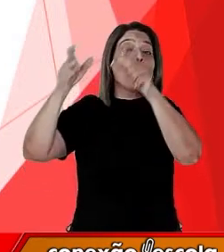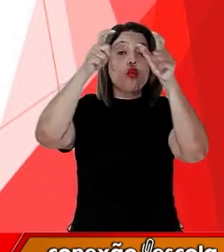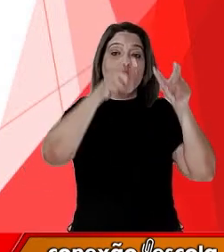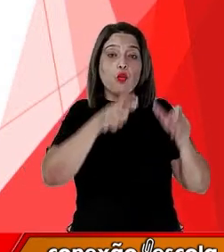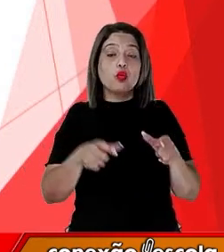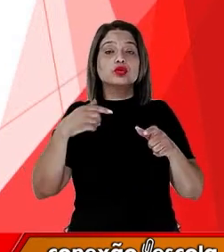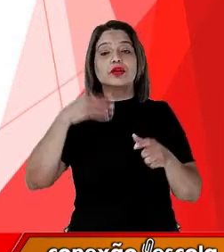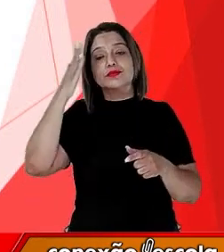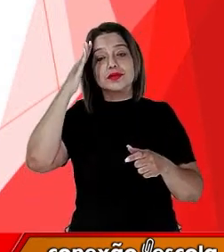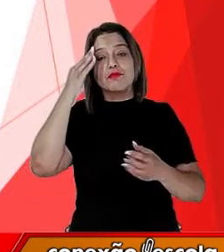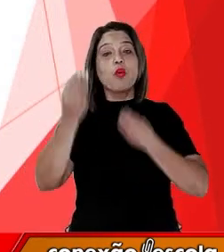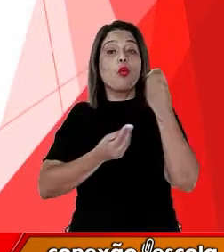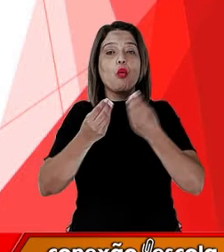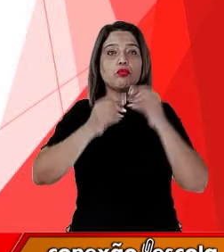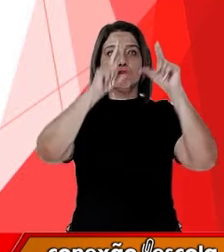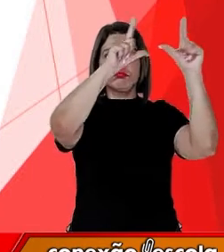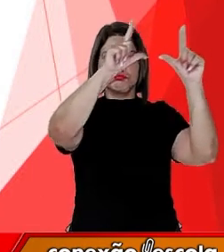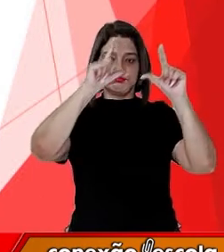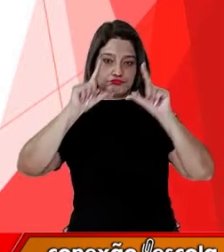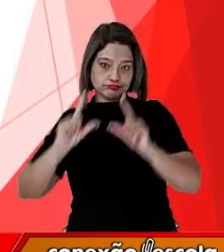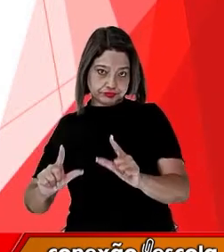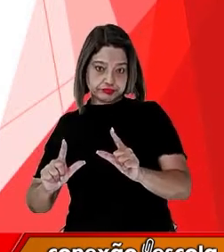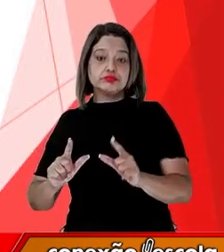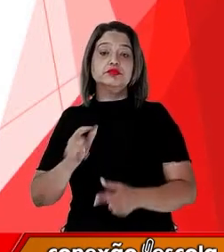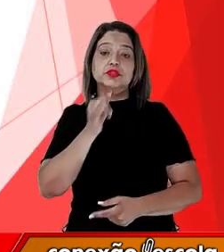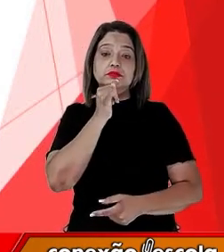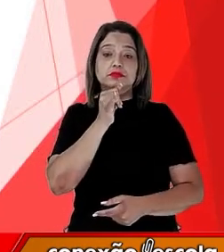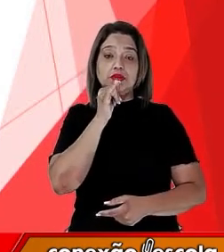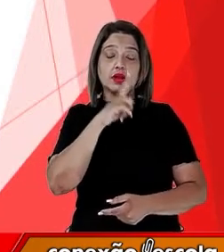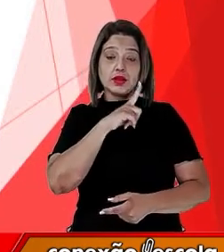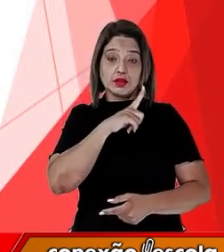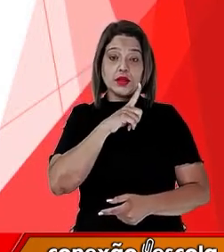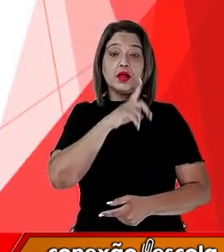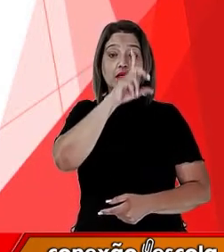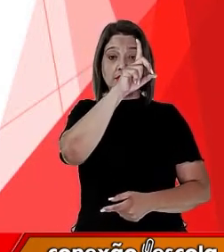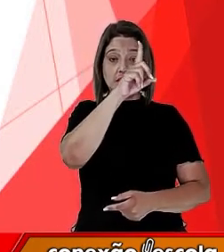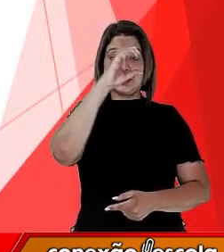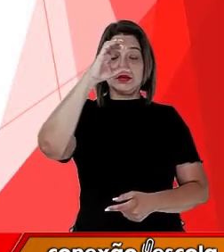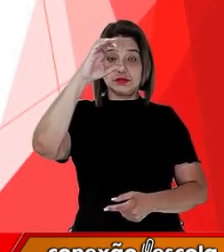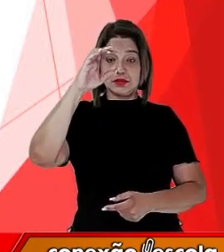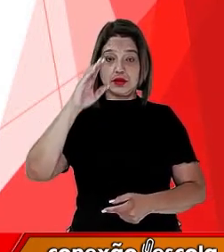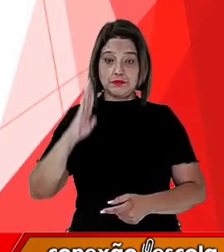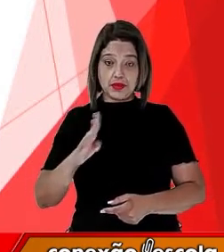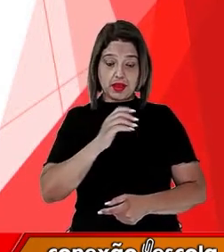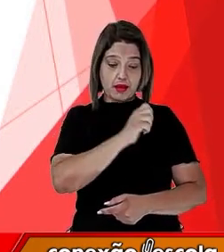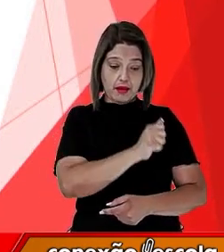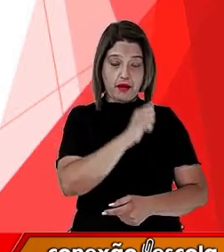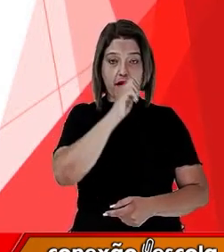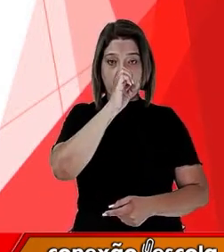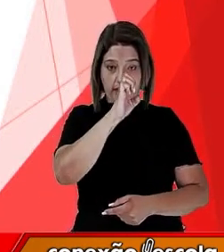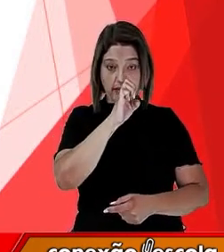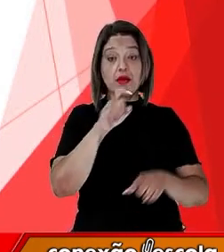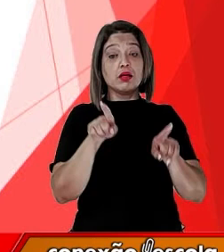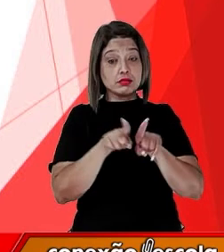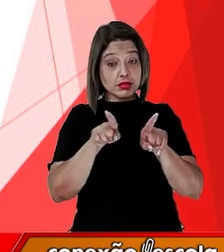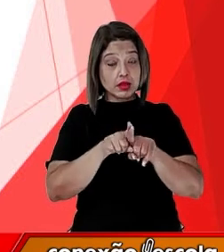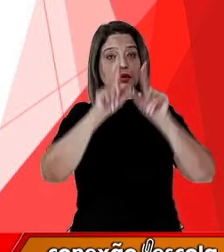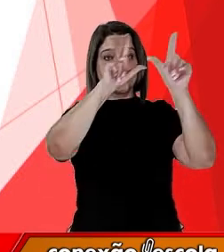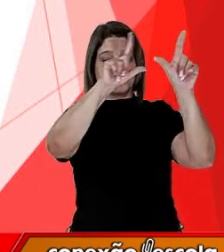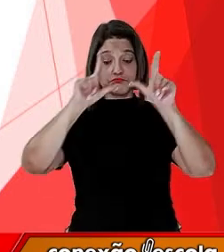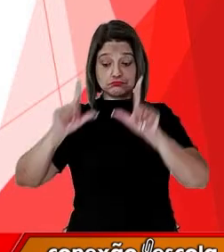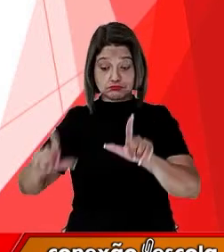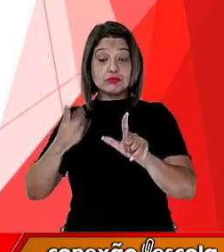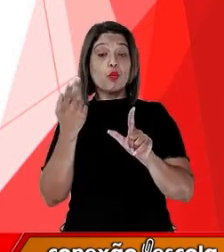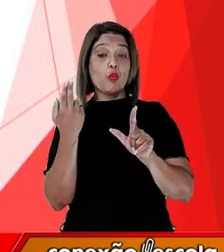lado. Então, aqui eu tenho uma figura DCBAE, e aqui eu tenho a mesma figura, só que